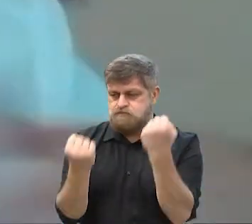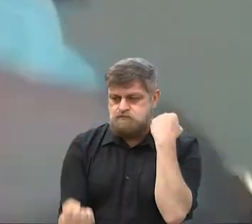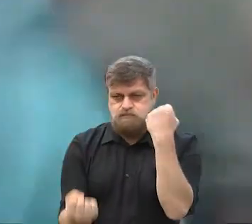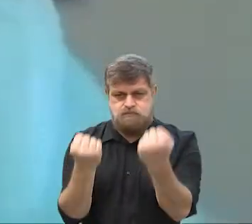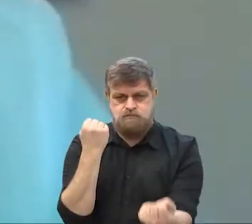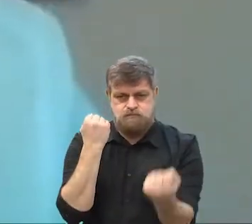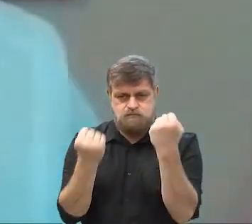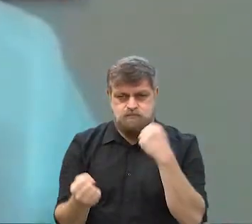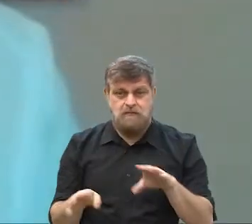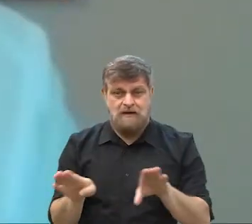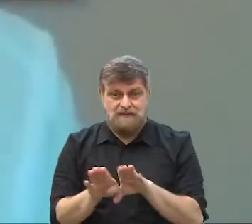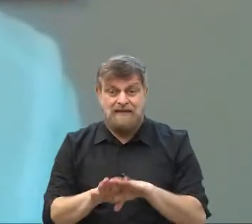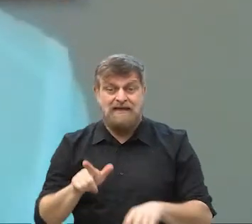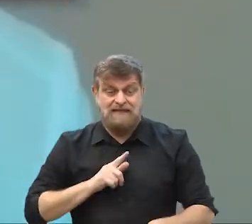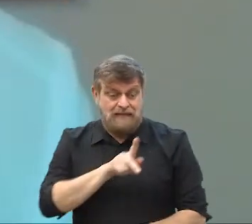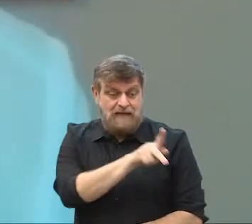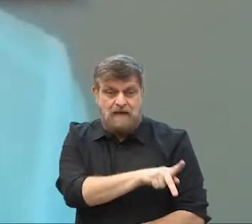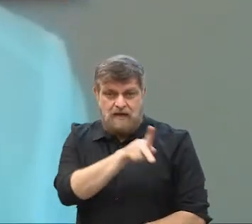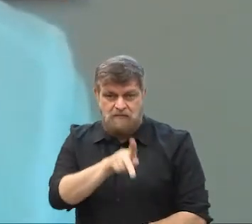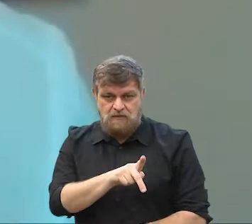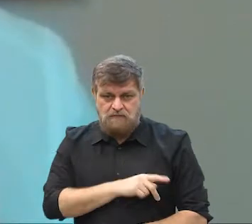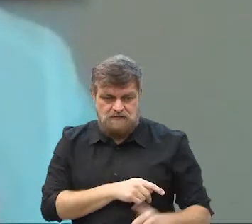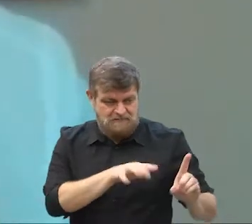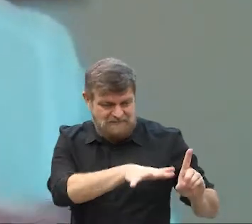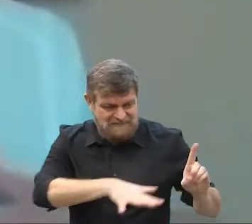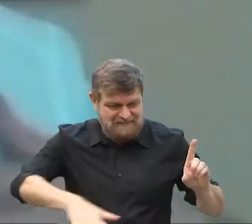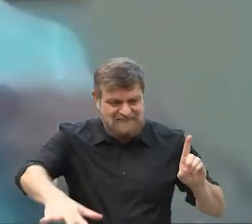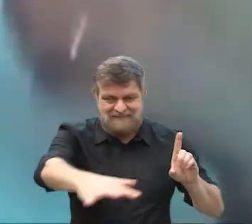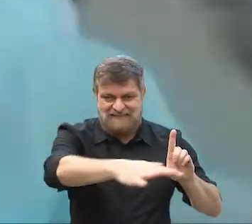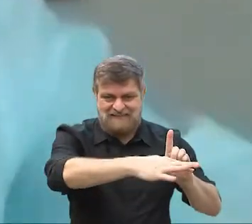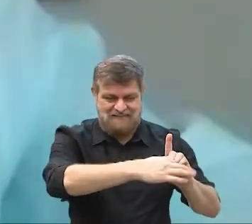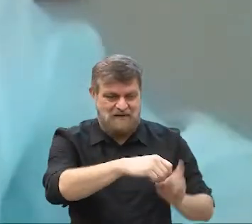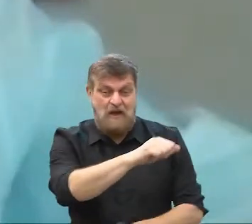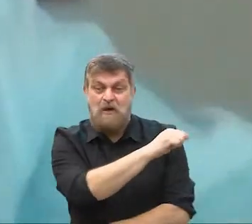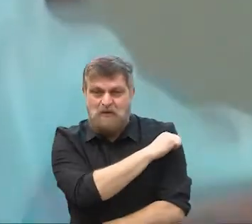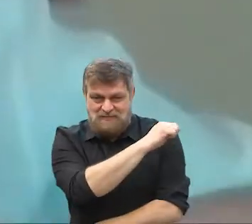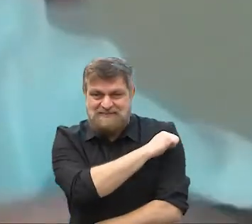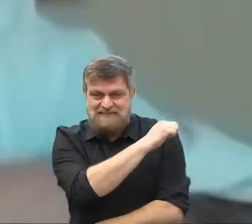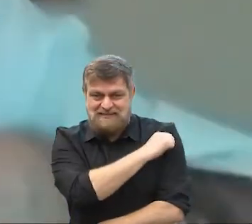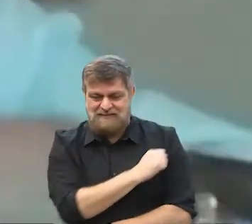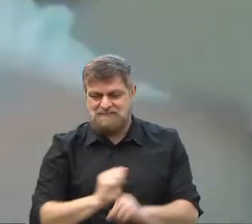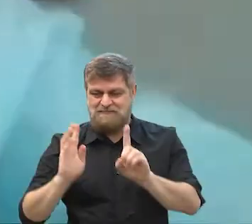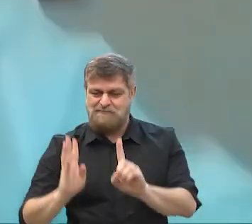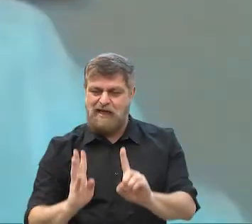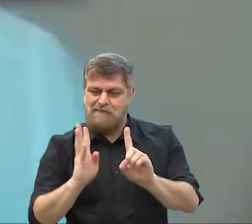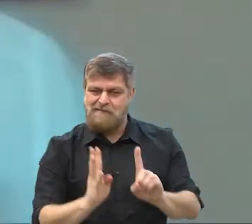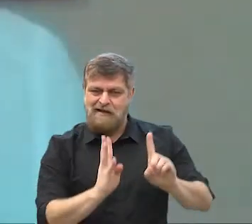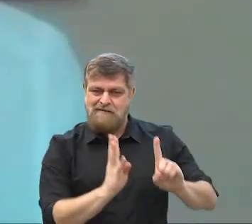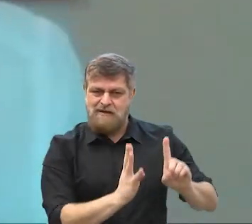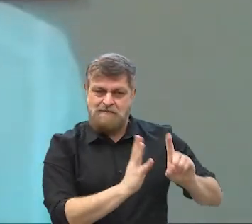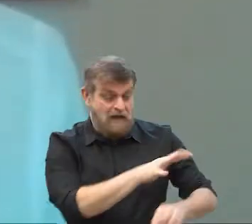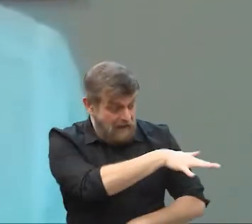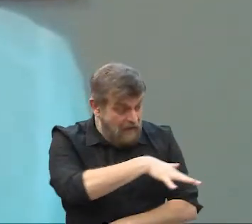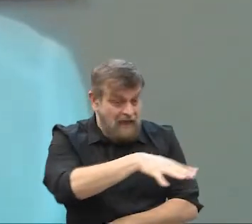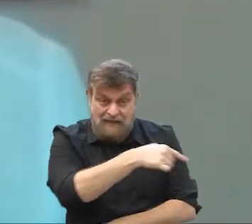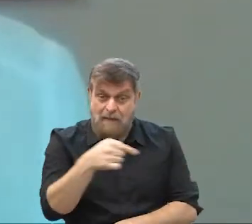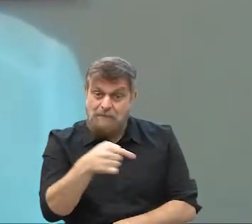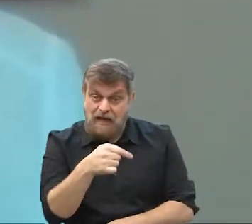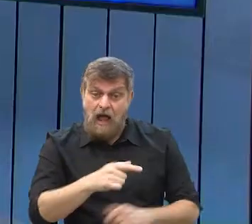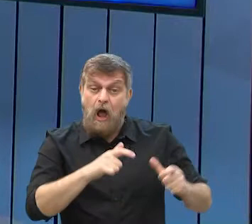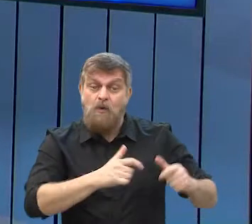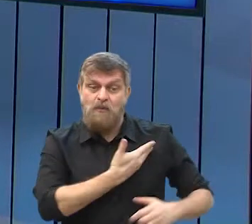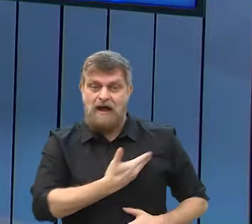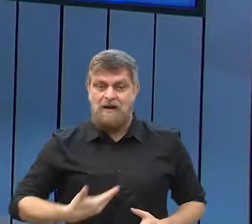uma maneira geral, porque tem professor que é vanguardista, né, quer sair fora da sala de aula e acaba utilizando o espaço público. Uma